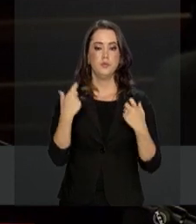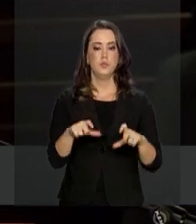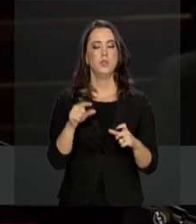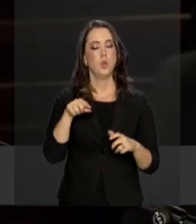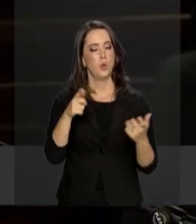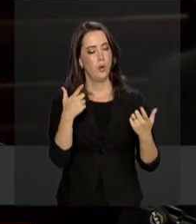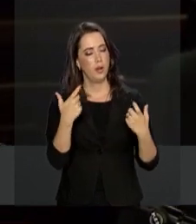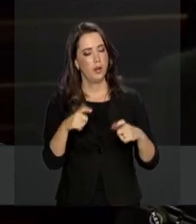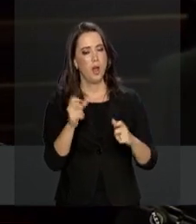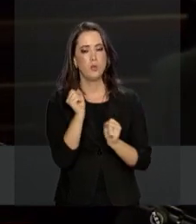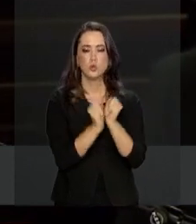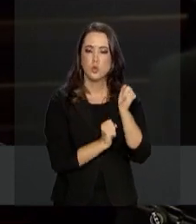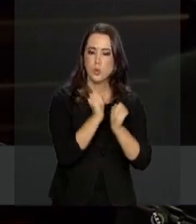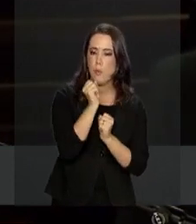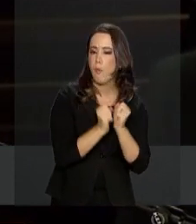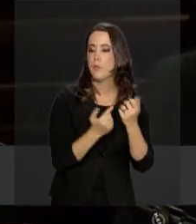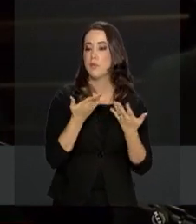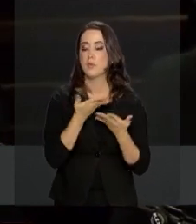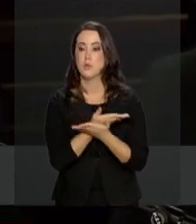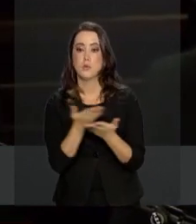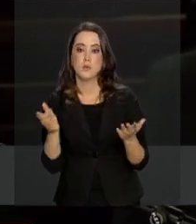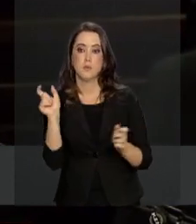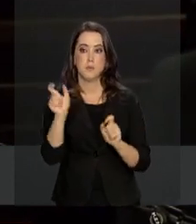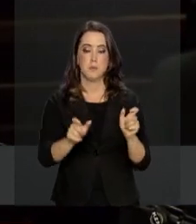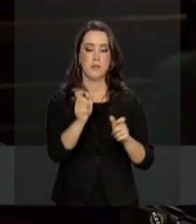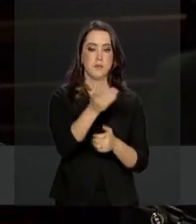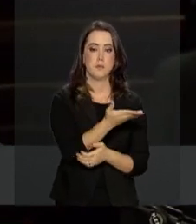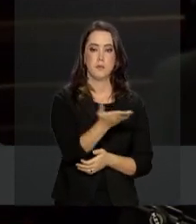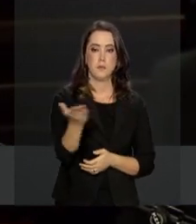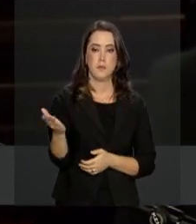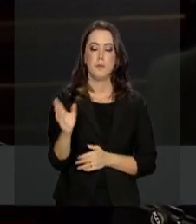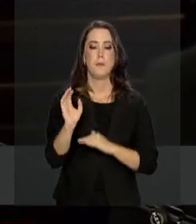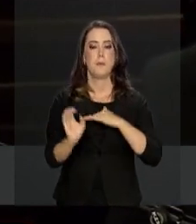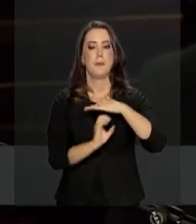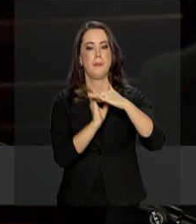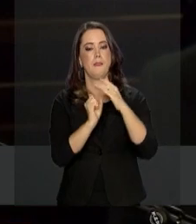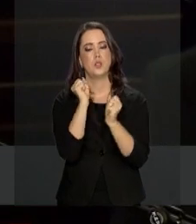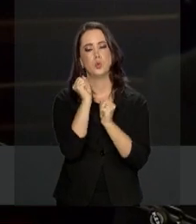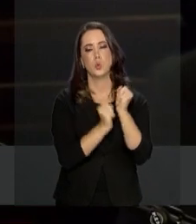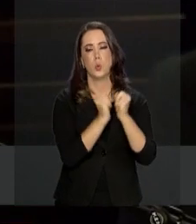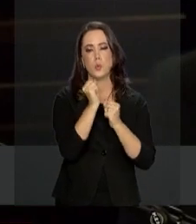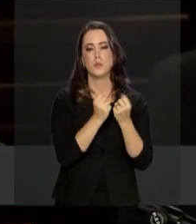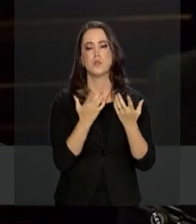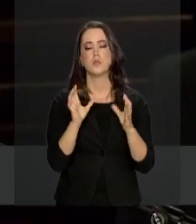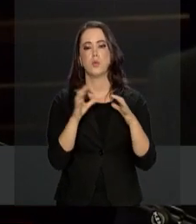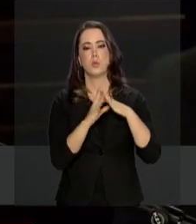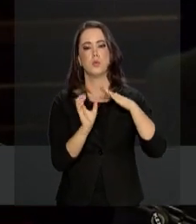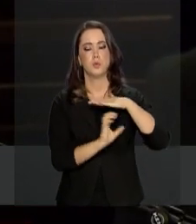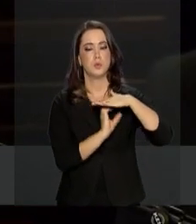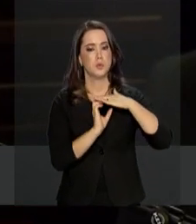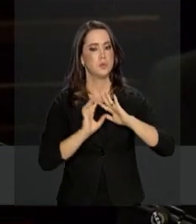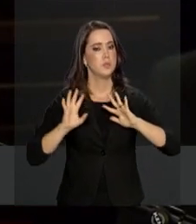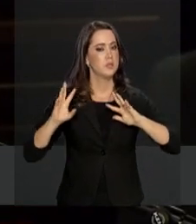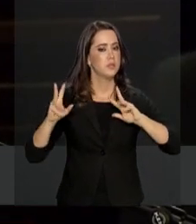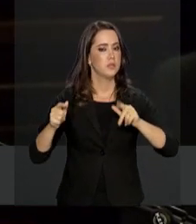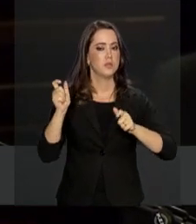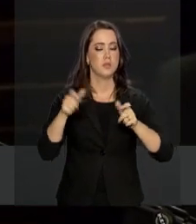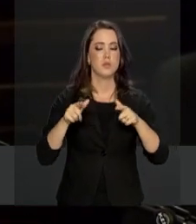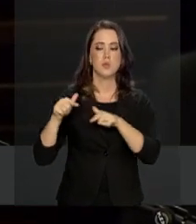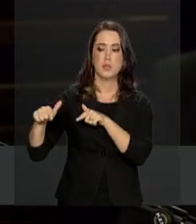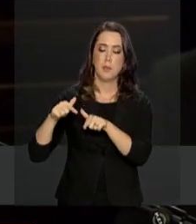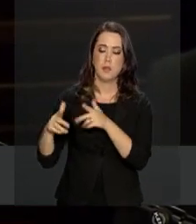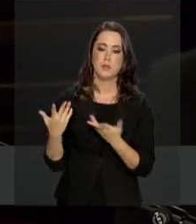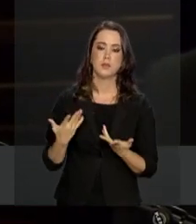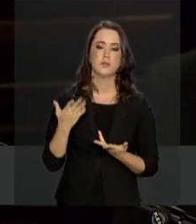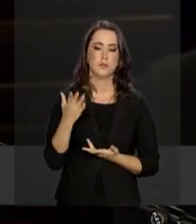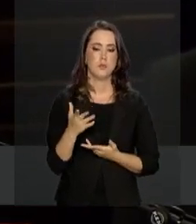produção porque os setores produtivos do país são os industriais é a classe empresarial enfim e os trabalhadores